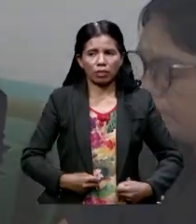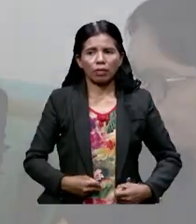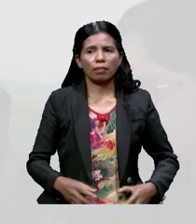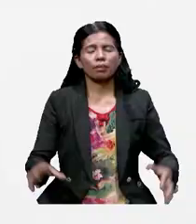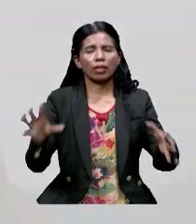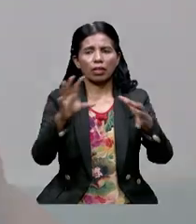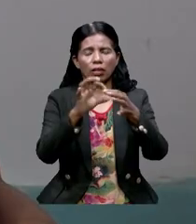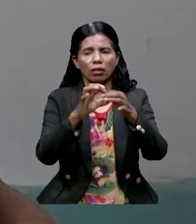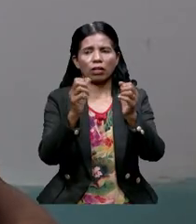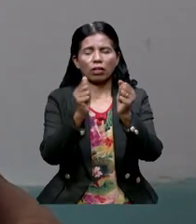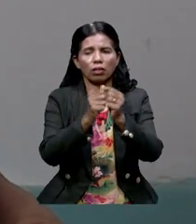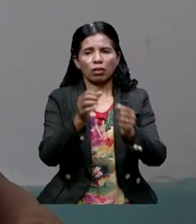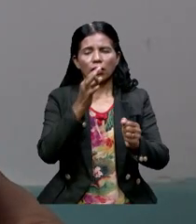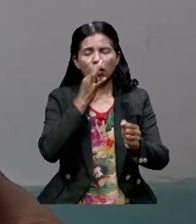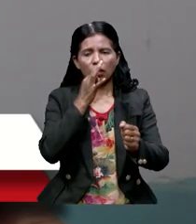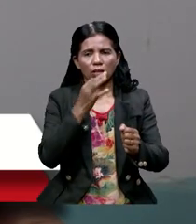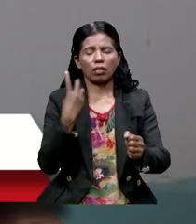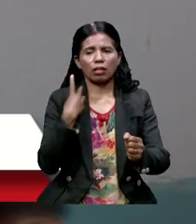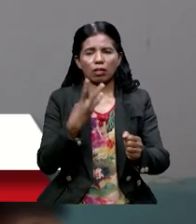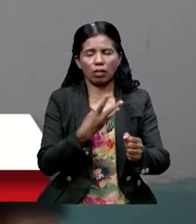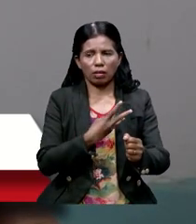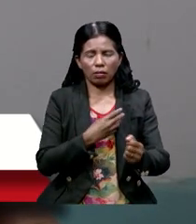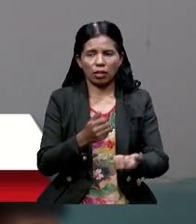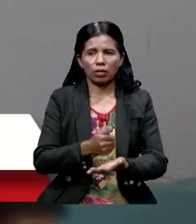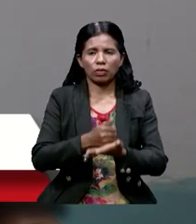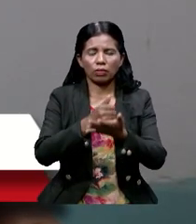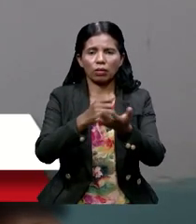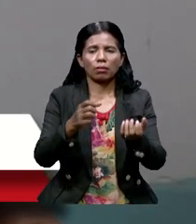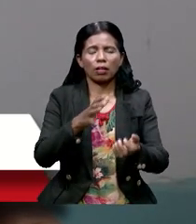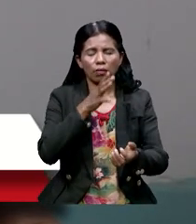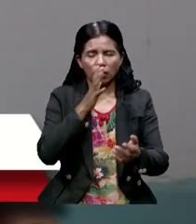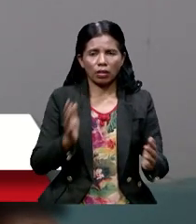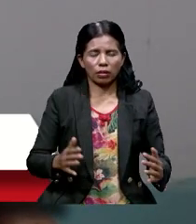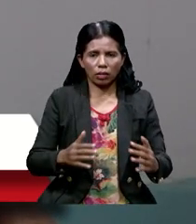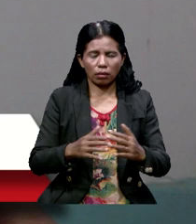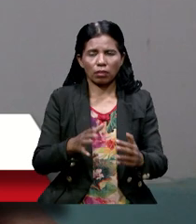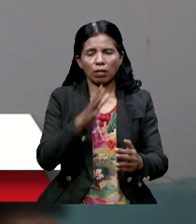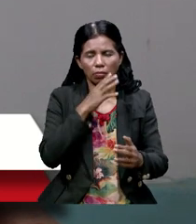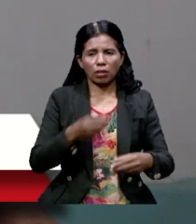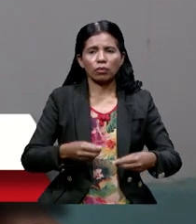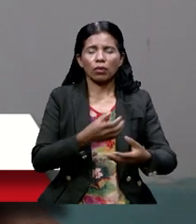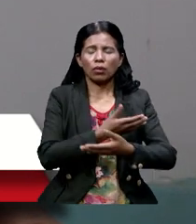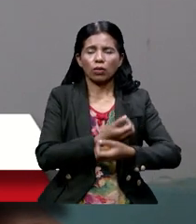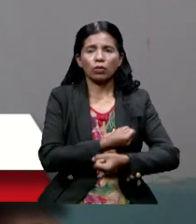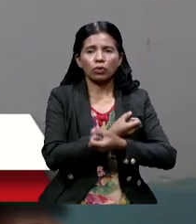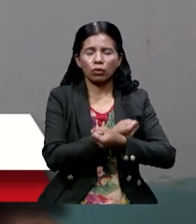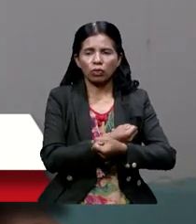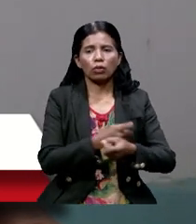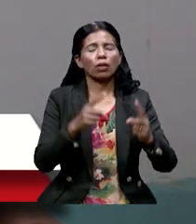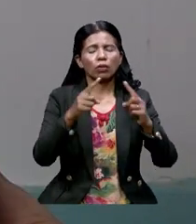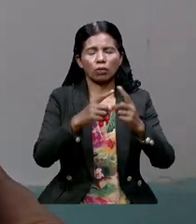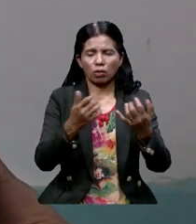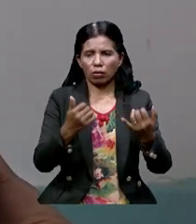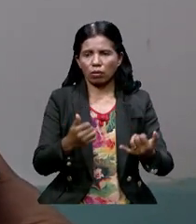falou aihan super cereal nebe mekatu apoio ba inan isin rua inan fosusu to agora ne stock